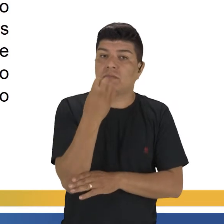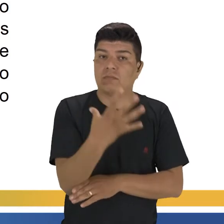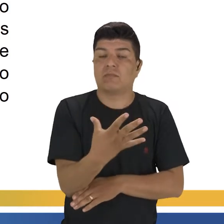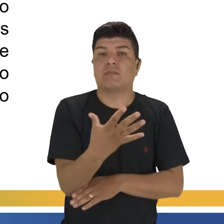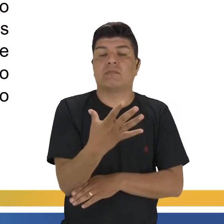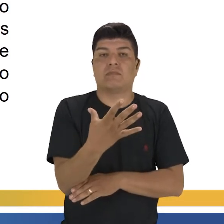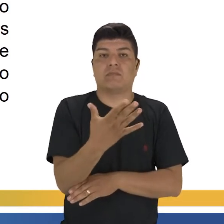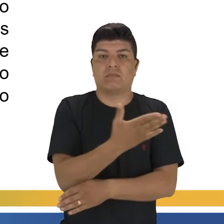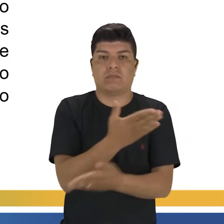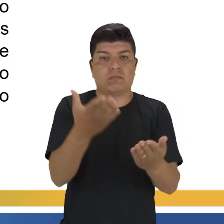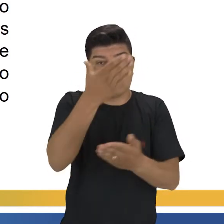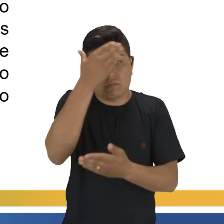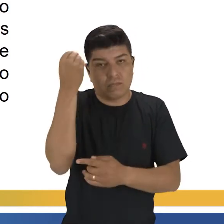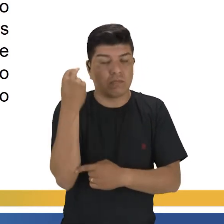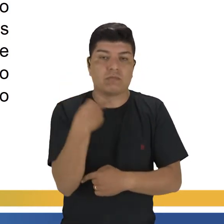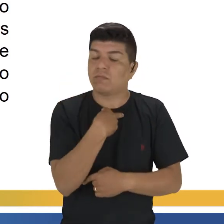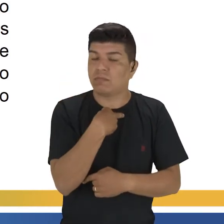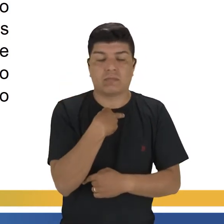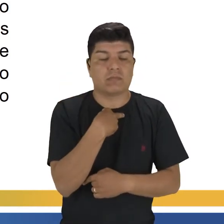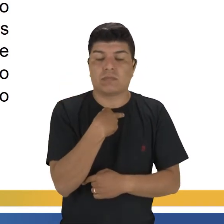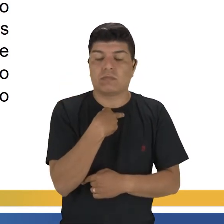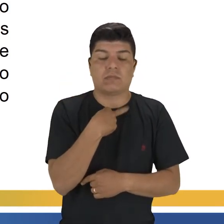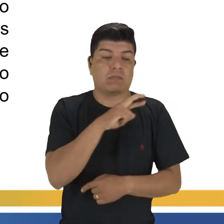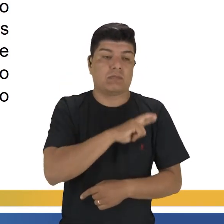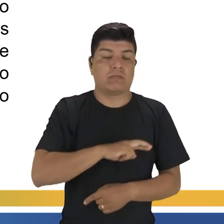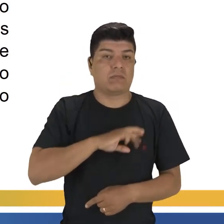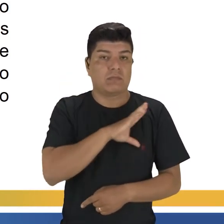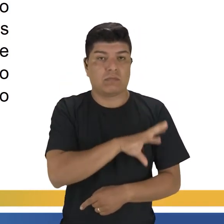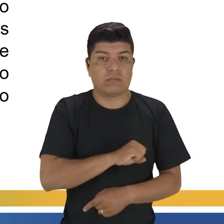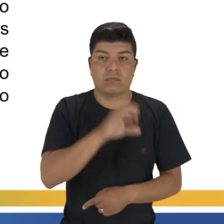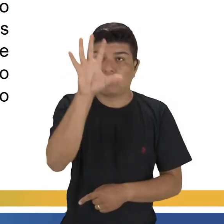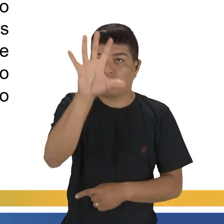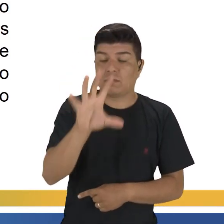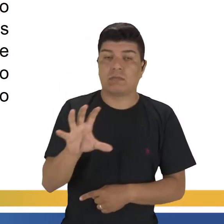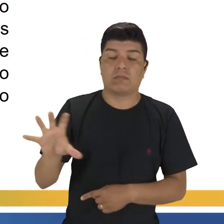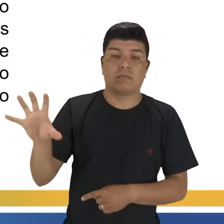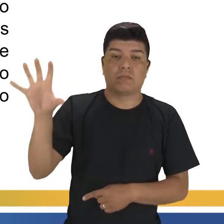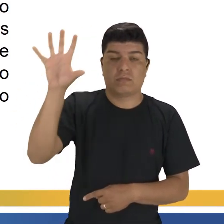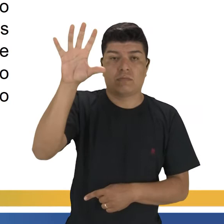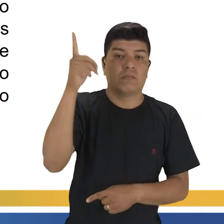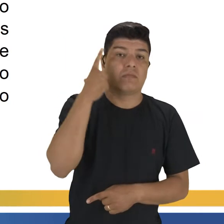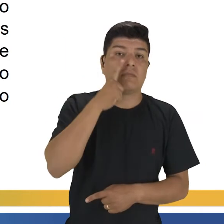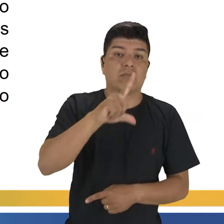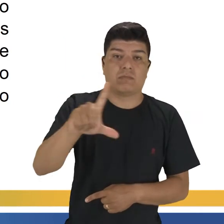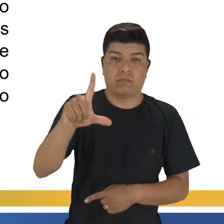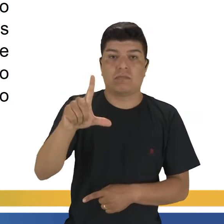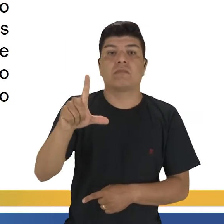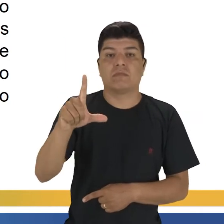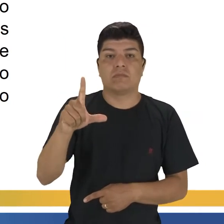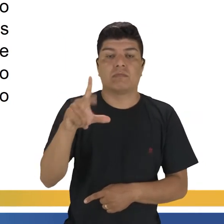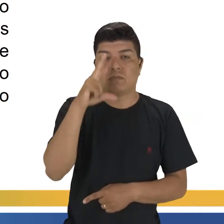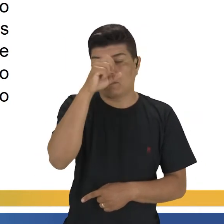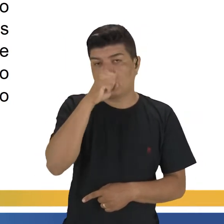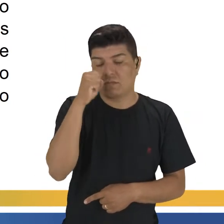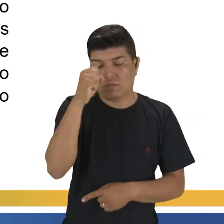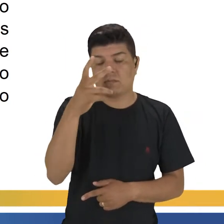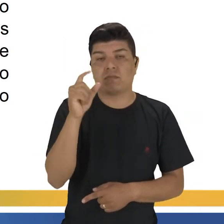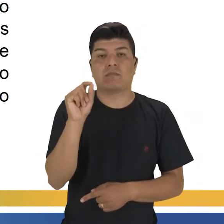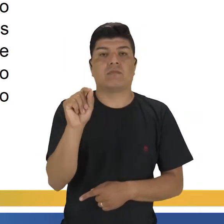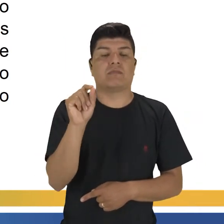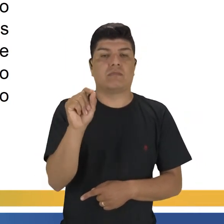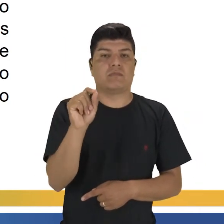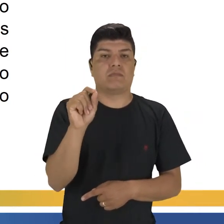que eu quero que vocês não se esqueçam é que o romance regionalista, ele ganhou força no público leitor,